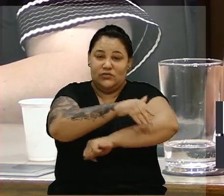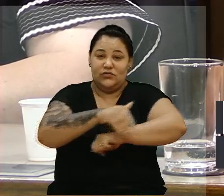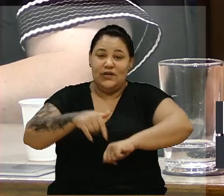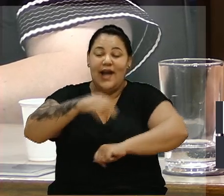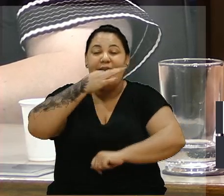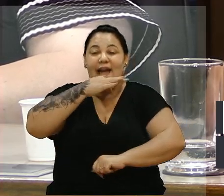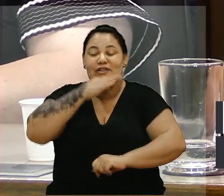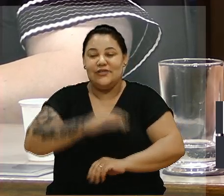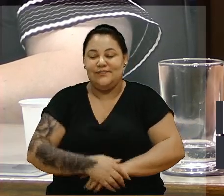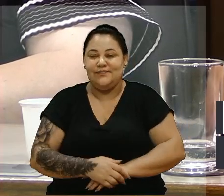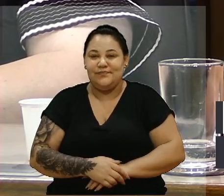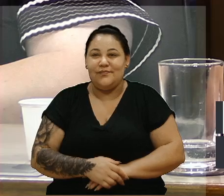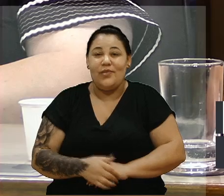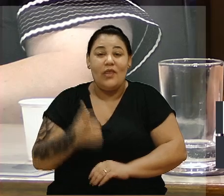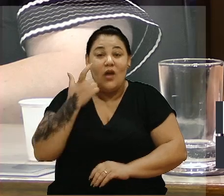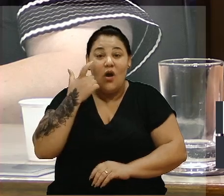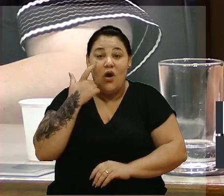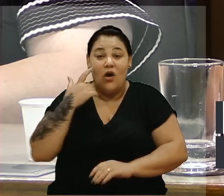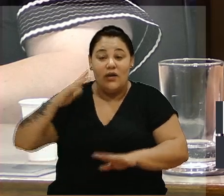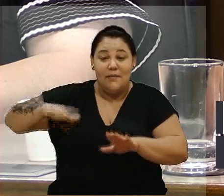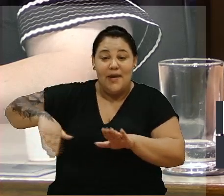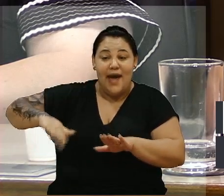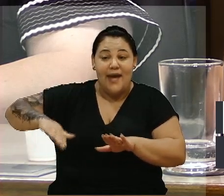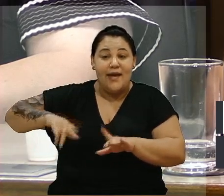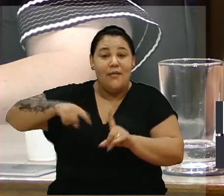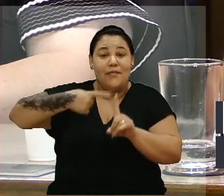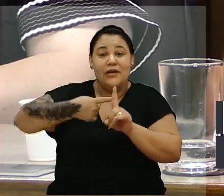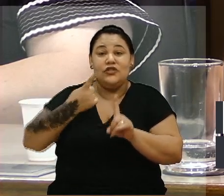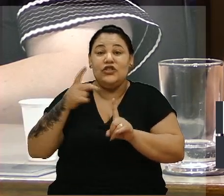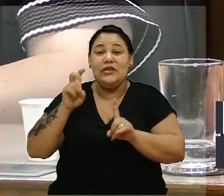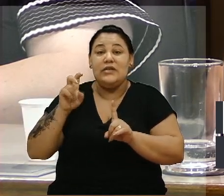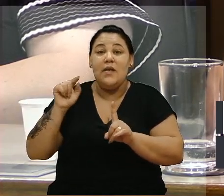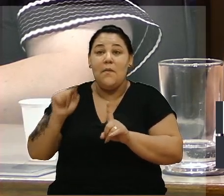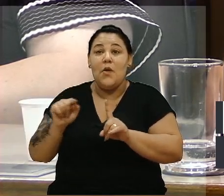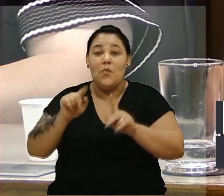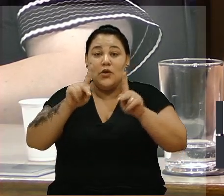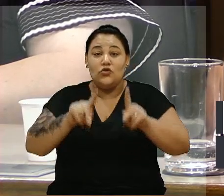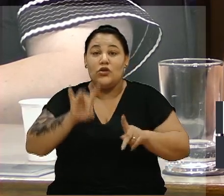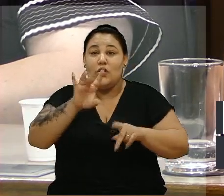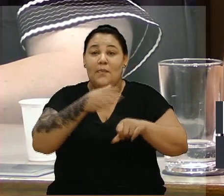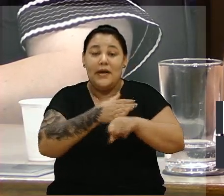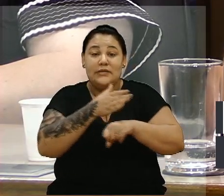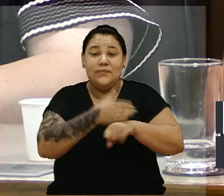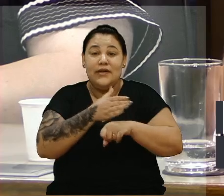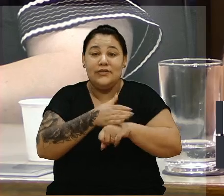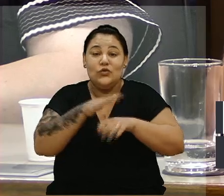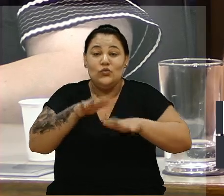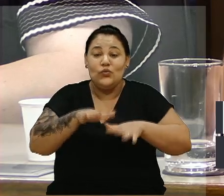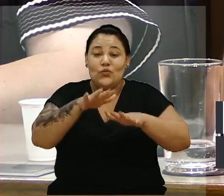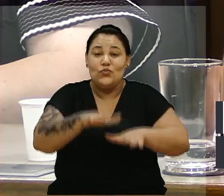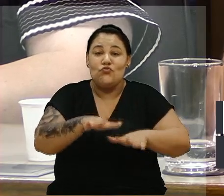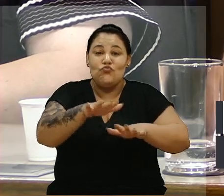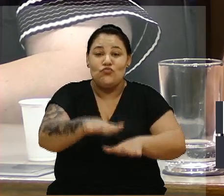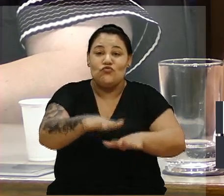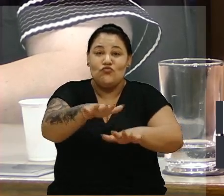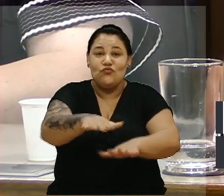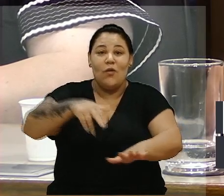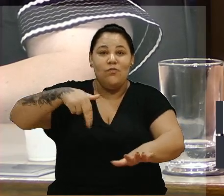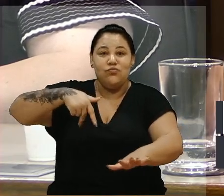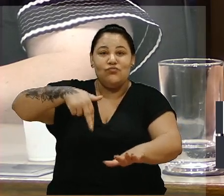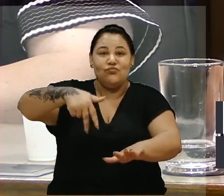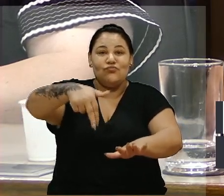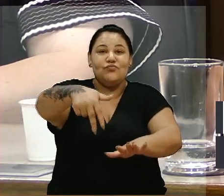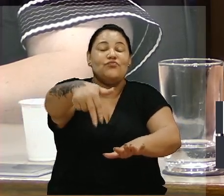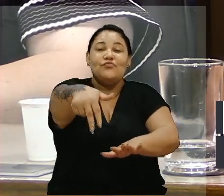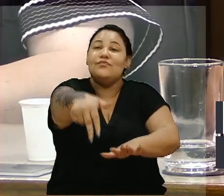olha o que aconteceu ali em Arroio do Sal, mais de 15 mil pessoas só no desfile. Os municípios vizinhos foram lá desfilar em Arroio do Sal,